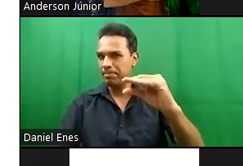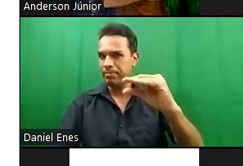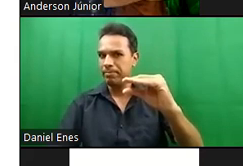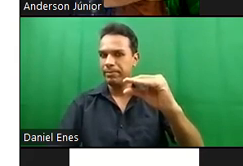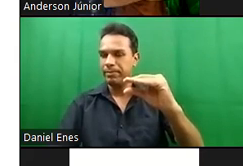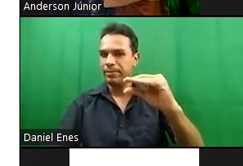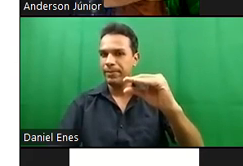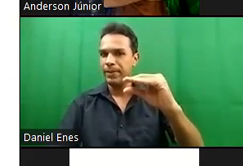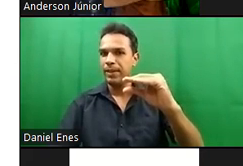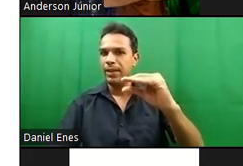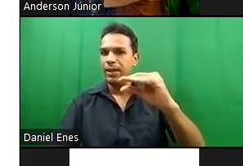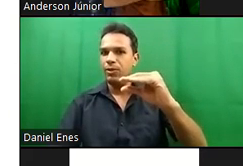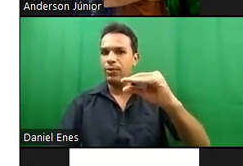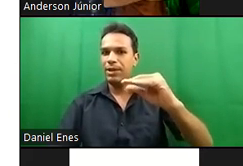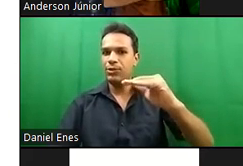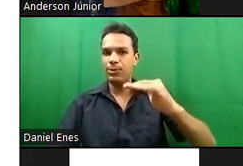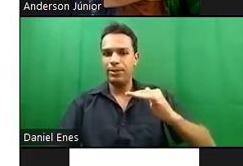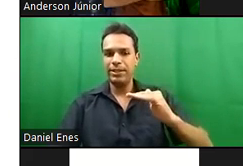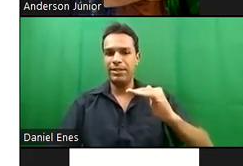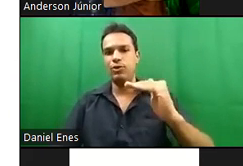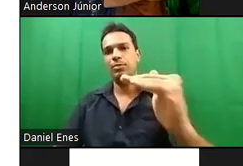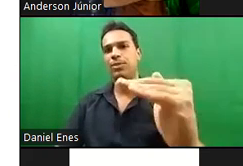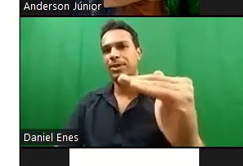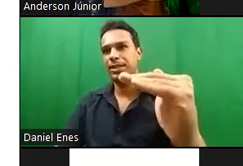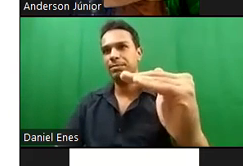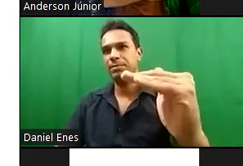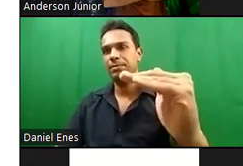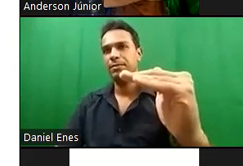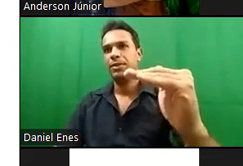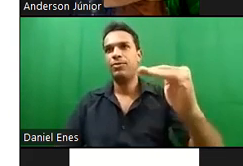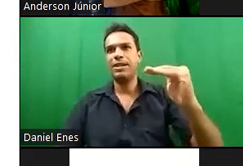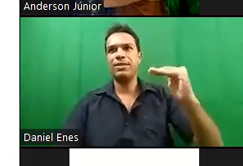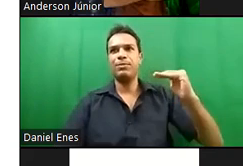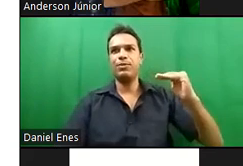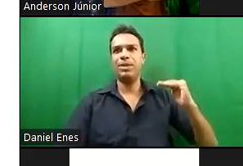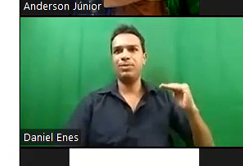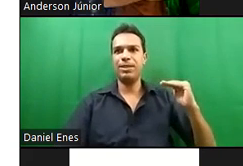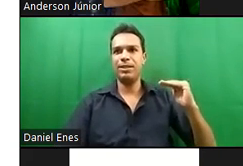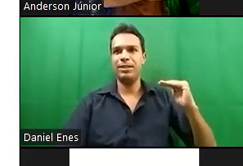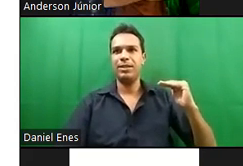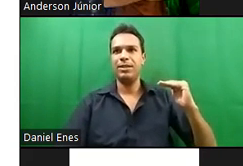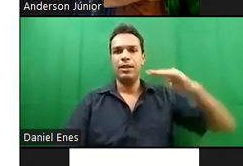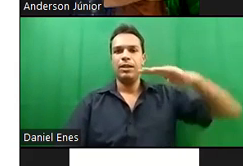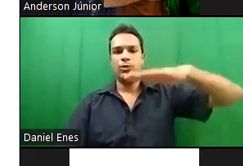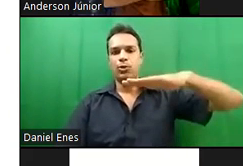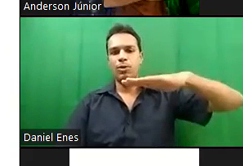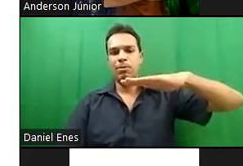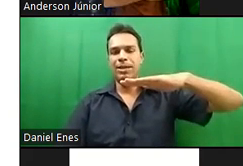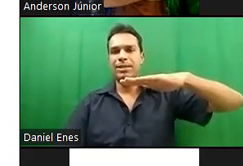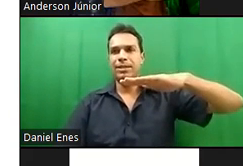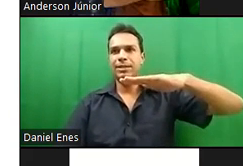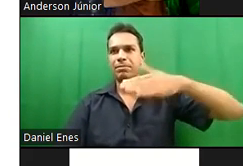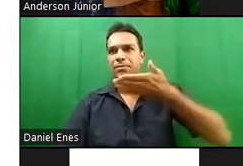é. Eu faço esse movimento aqui, eu faço esse movimento aqui. Eu estou com a